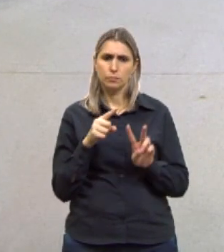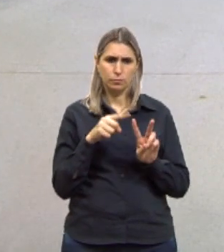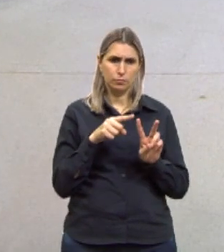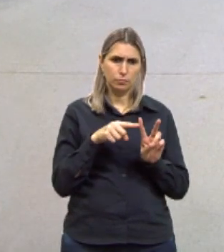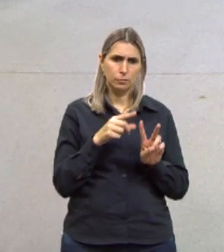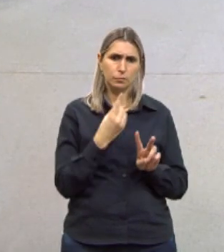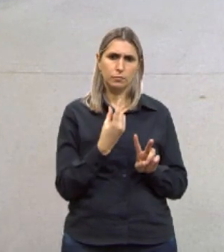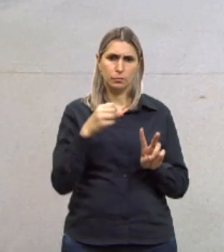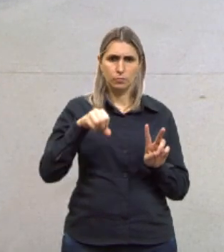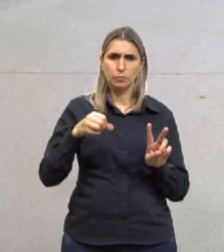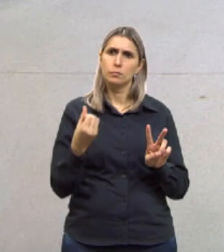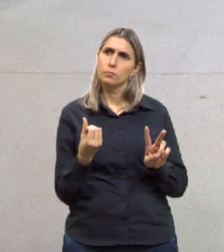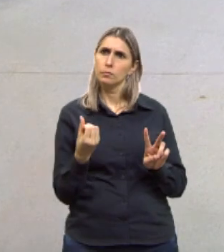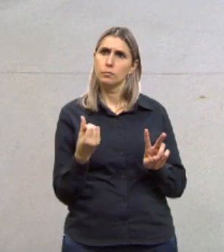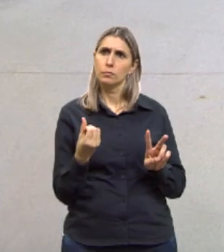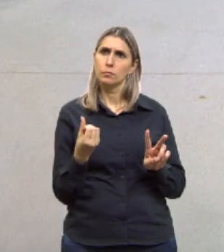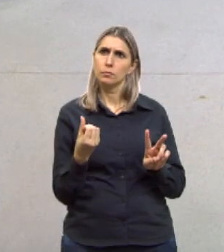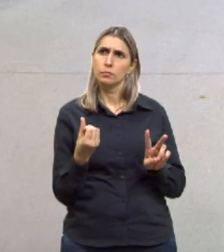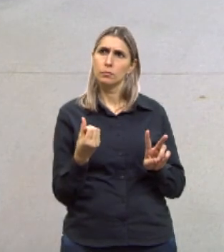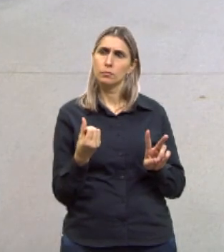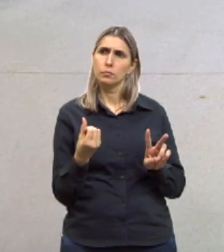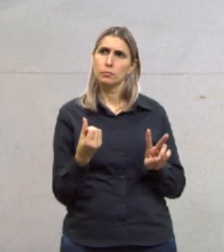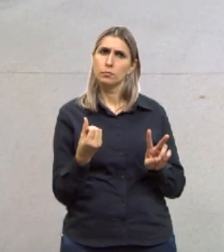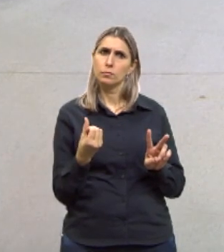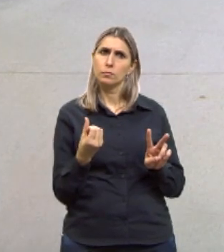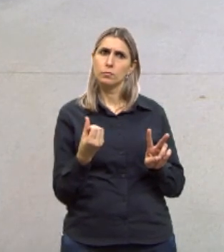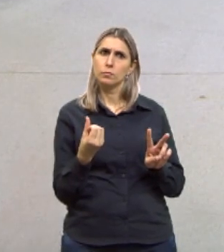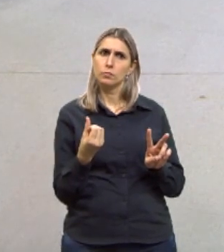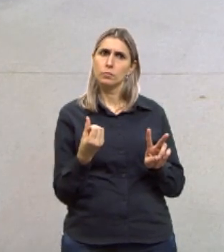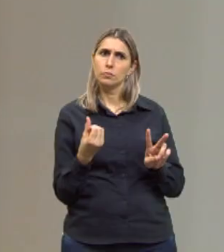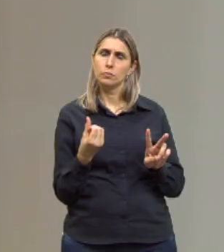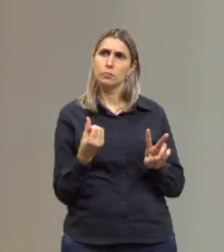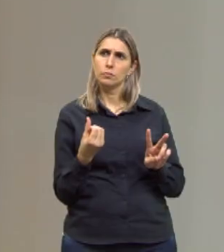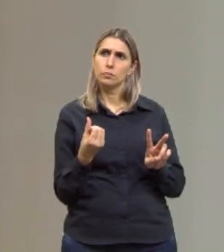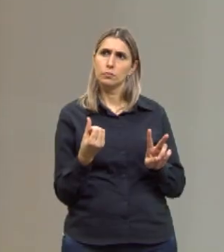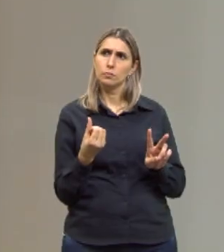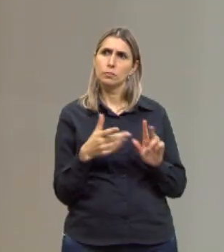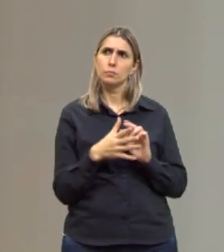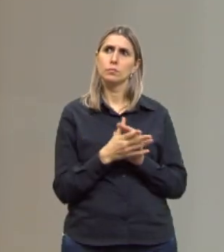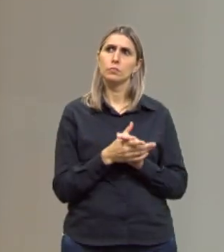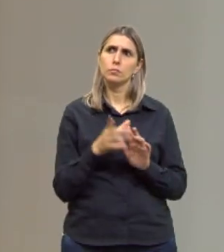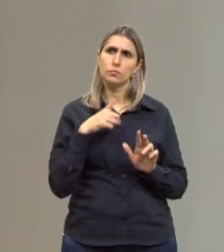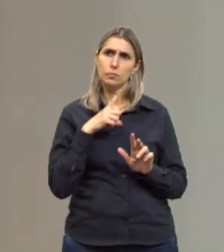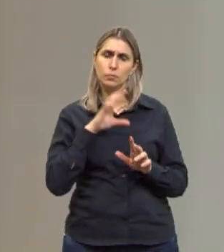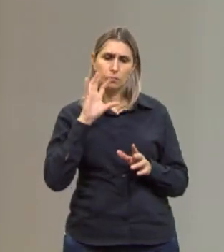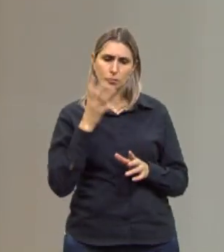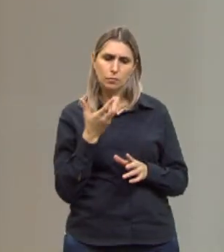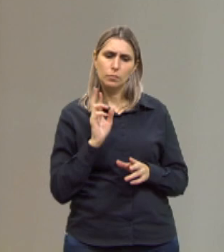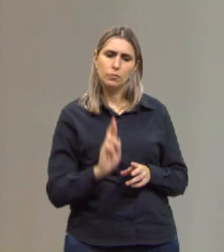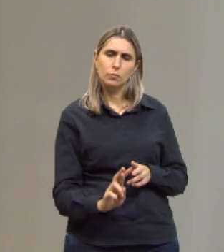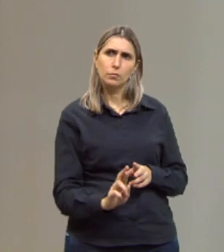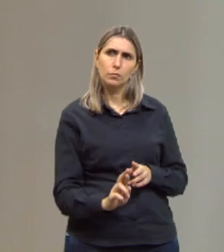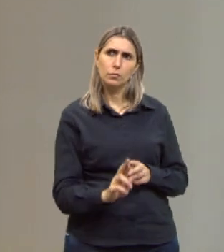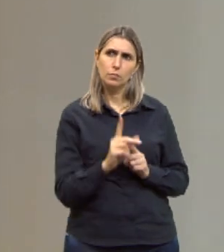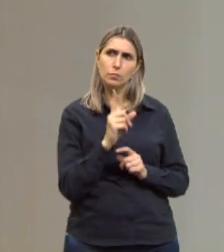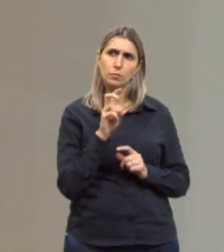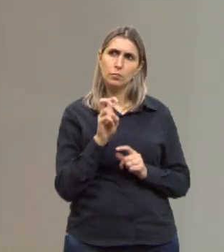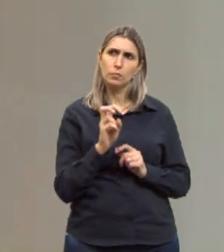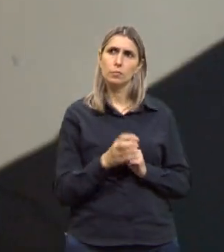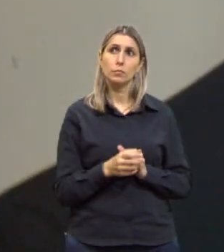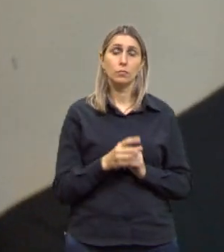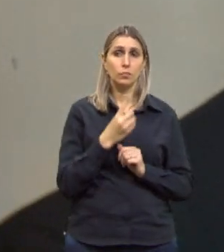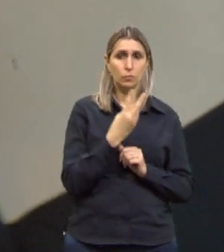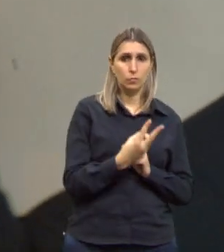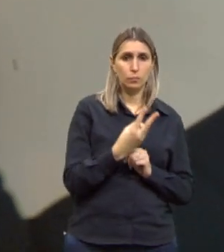de 196, ó, a raiz de que tem como resultado o 15,